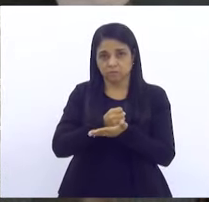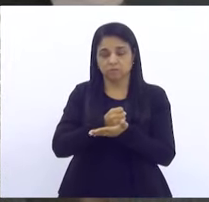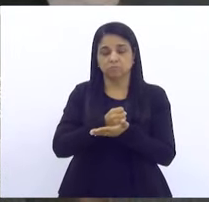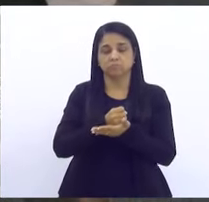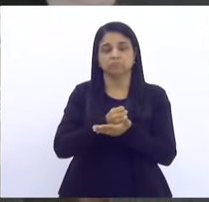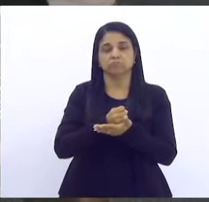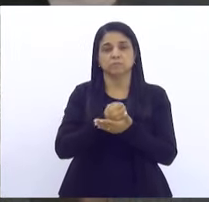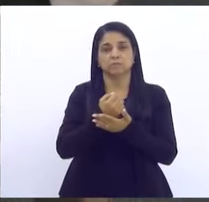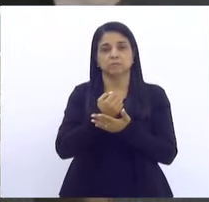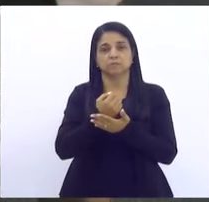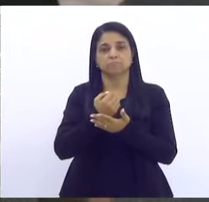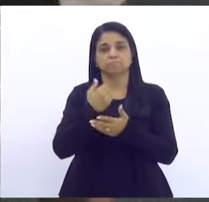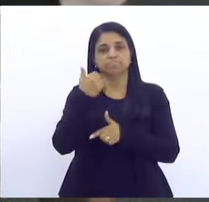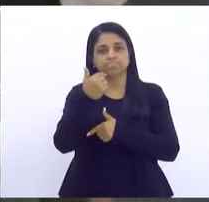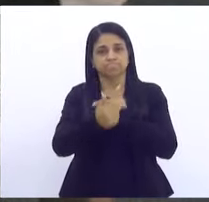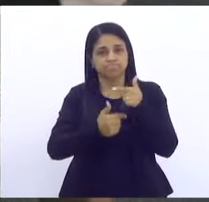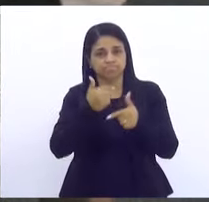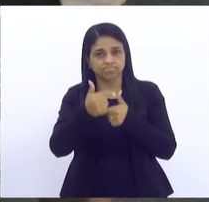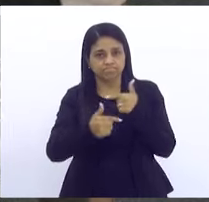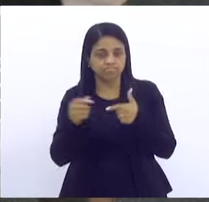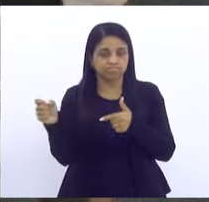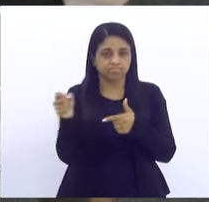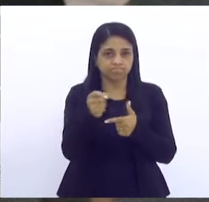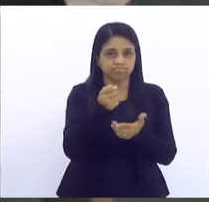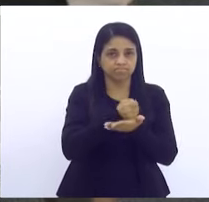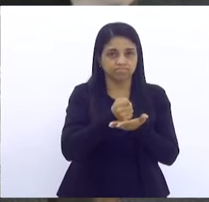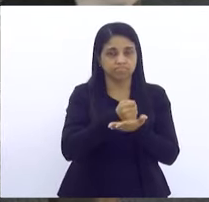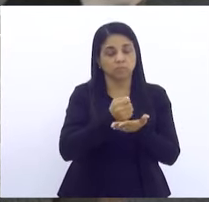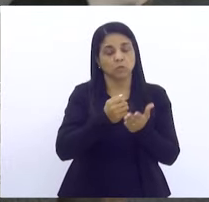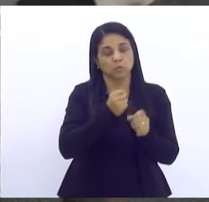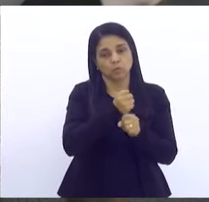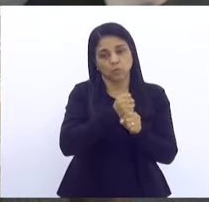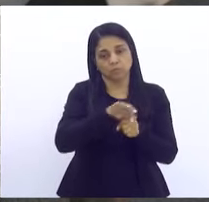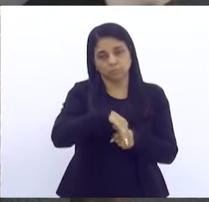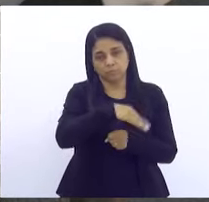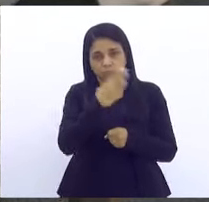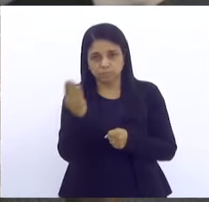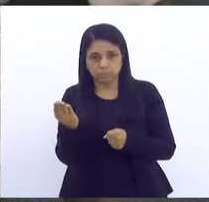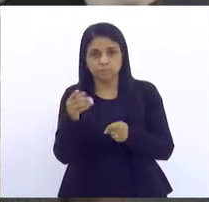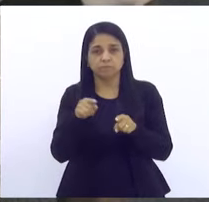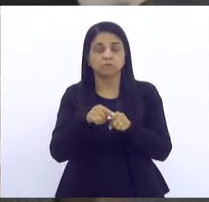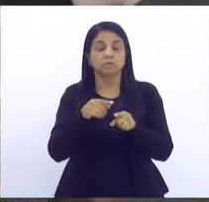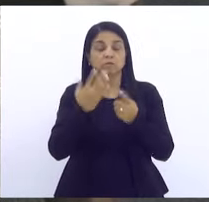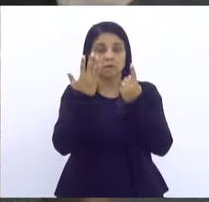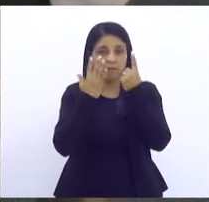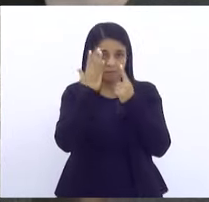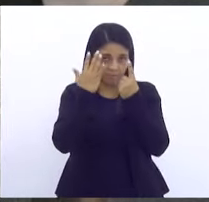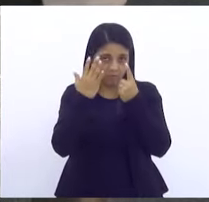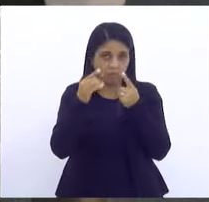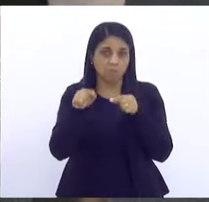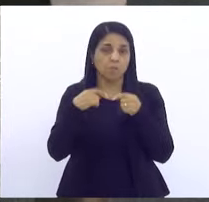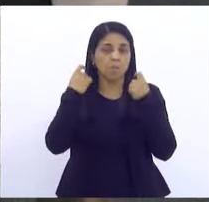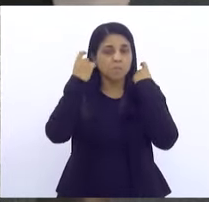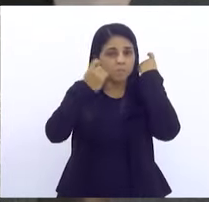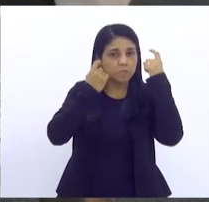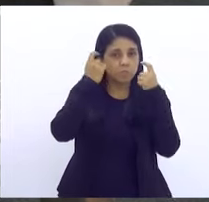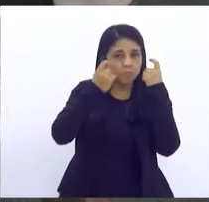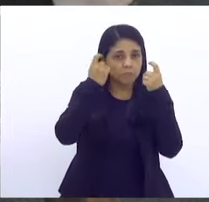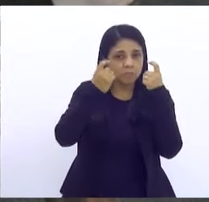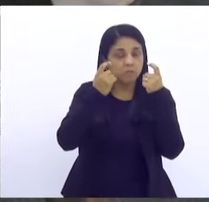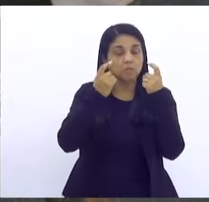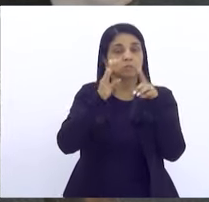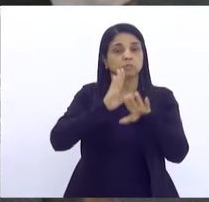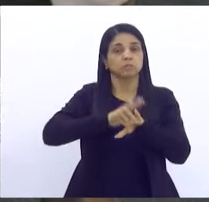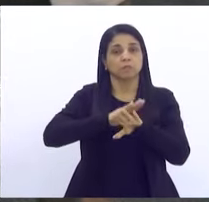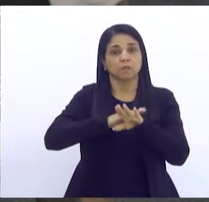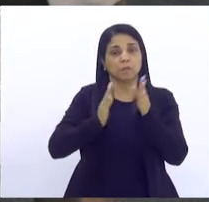de obra, para gerar emprego e renda ao longo do ano todo, no exercício de feitura do carnaval. Como há uma preocupação com o tempo hábil para